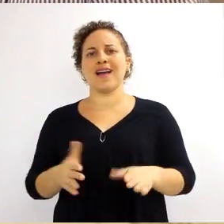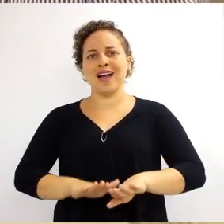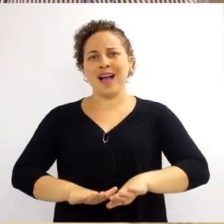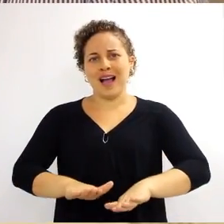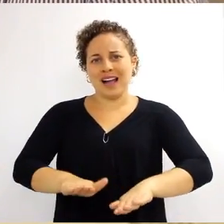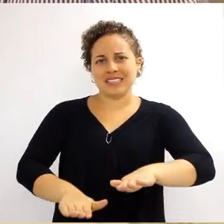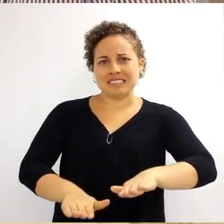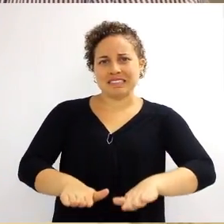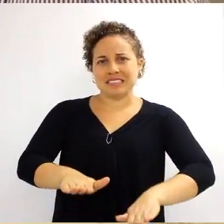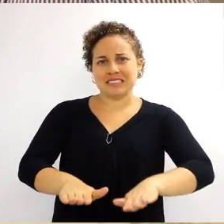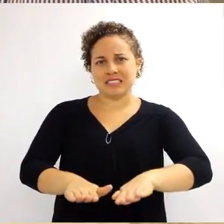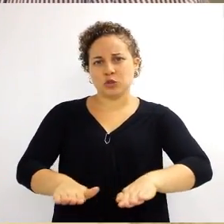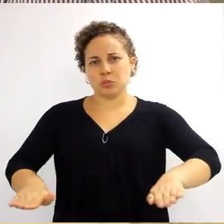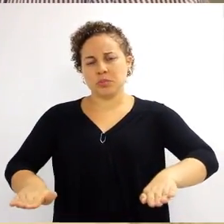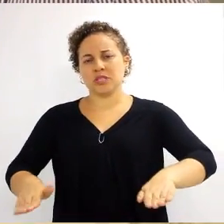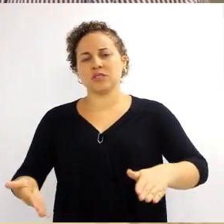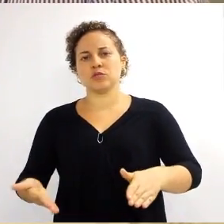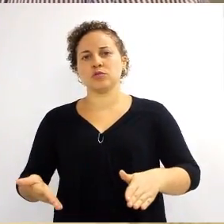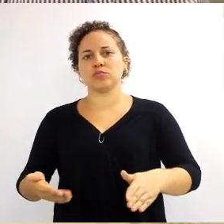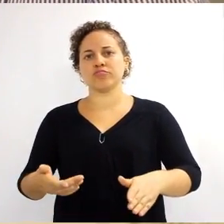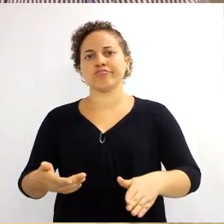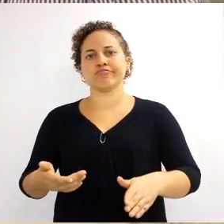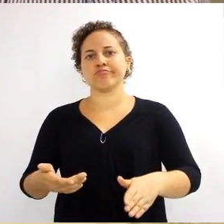piso, né? A gente